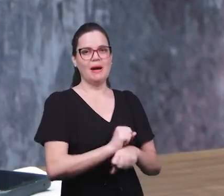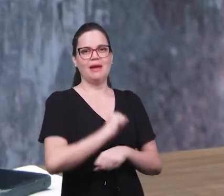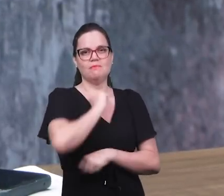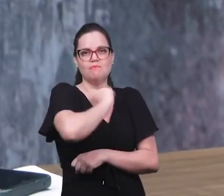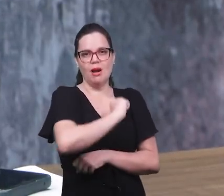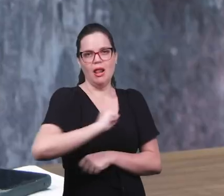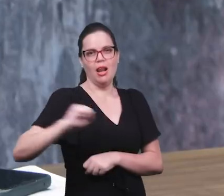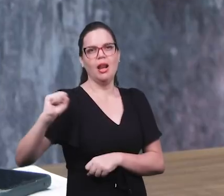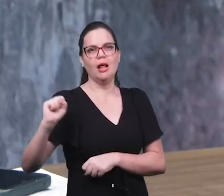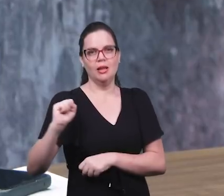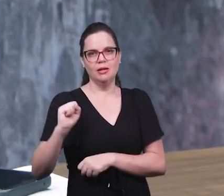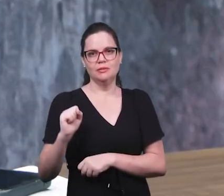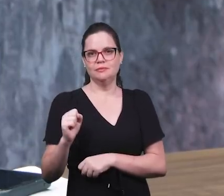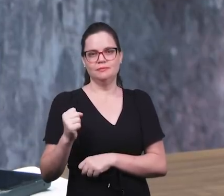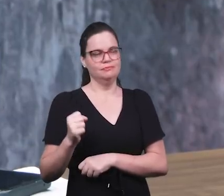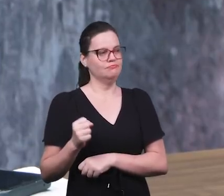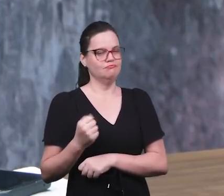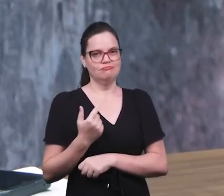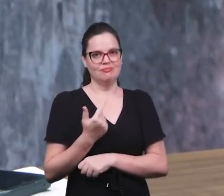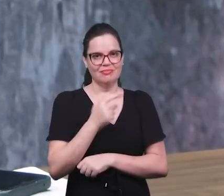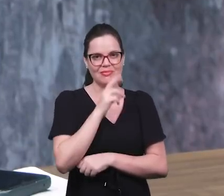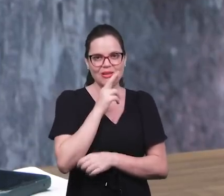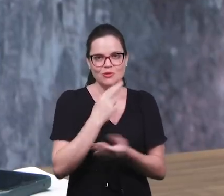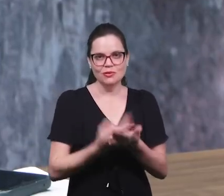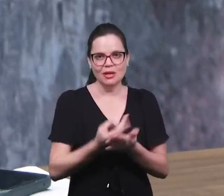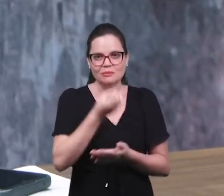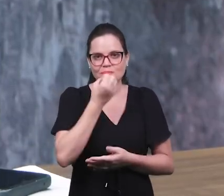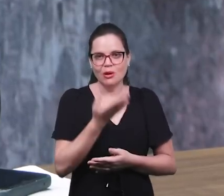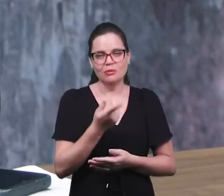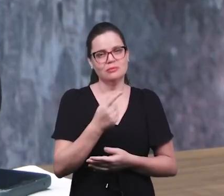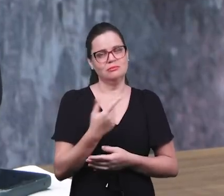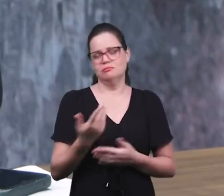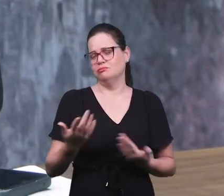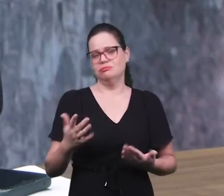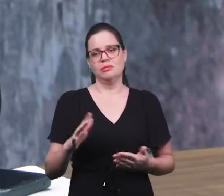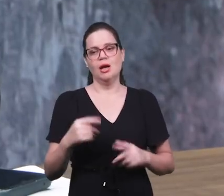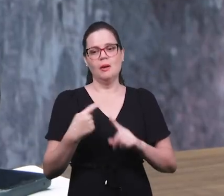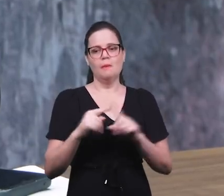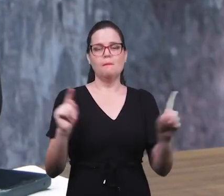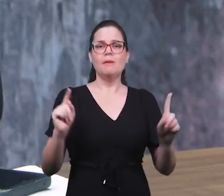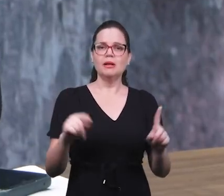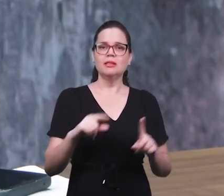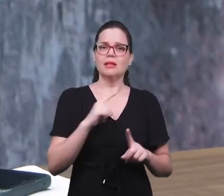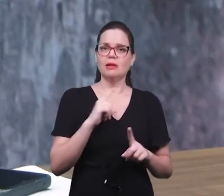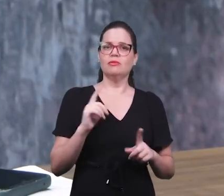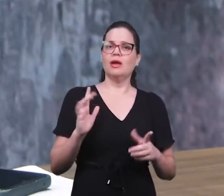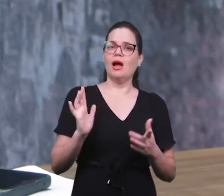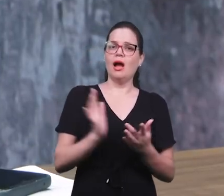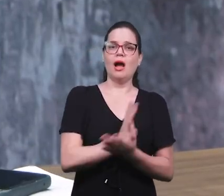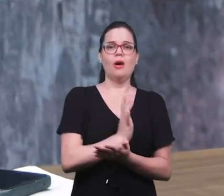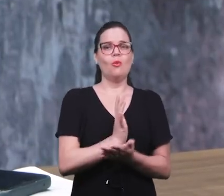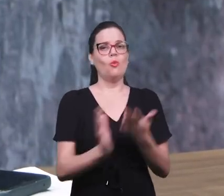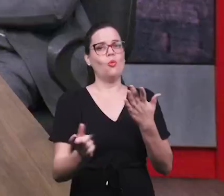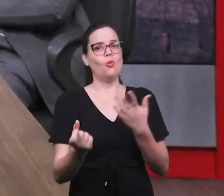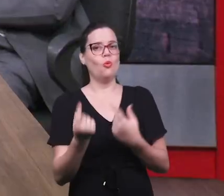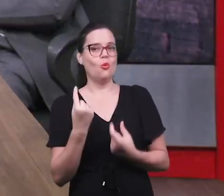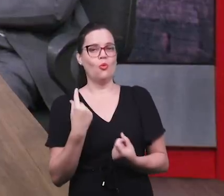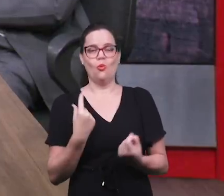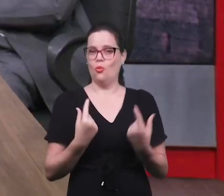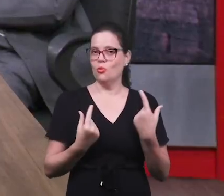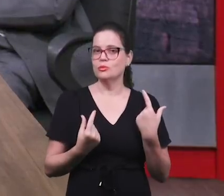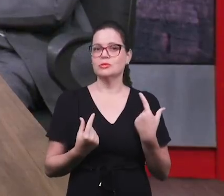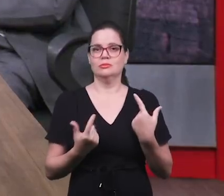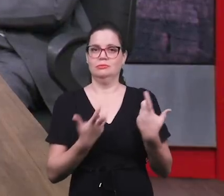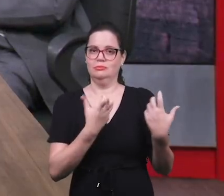razoável. Teve muito pouco efeito, mas de qualquer maneira estabeleceu algumas premissas importantes ali na vida da igreja.